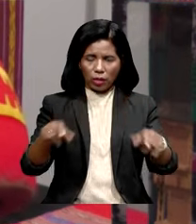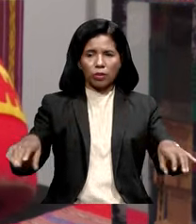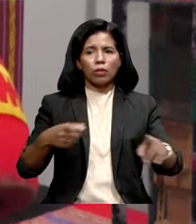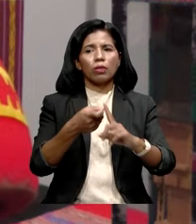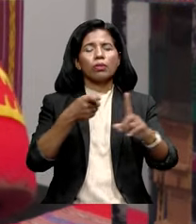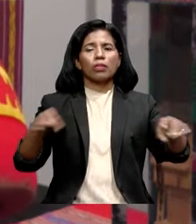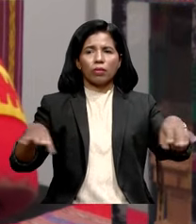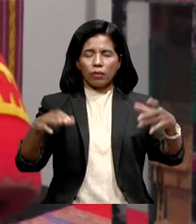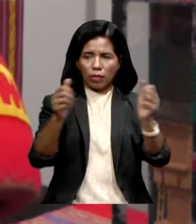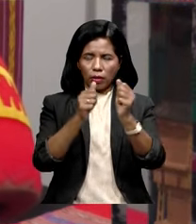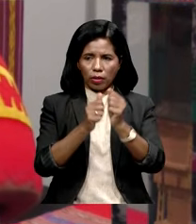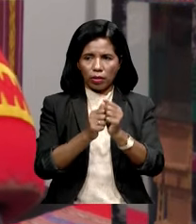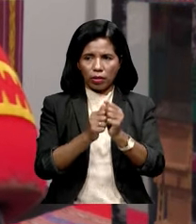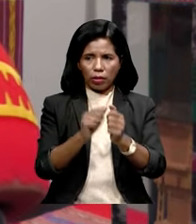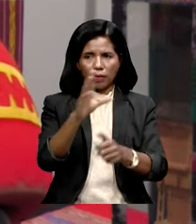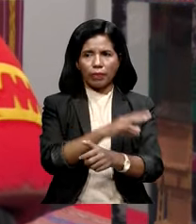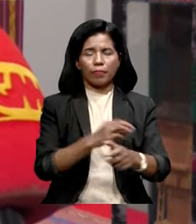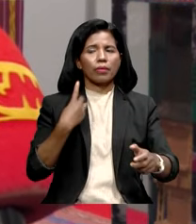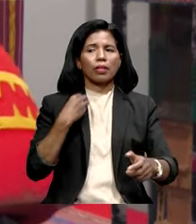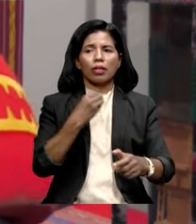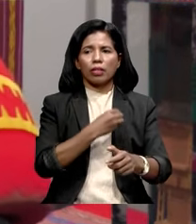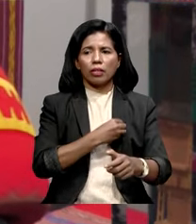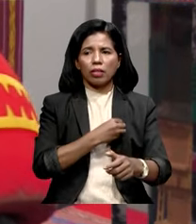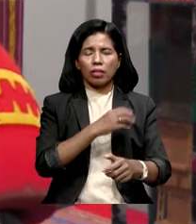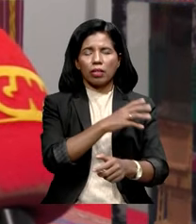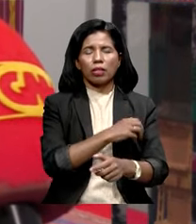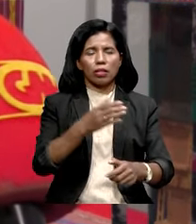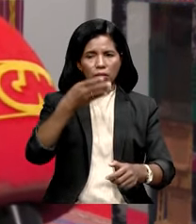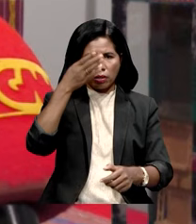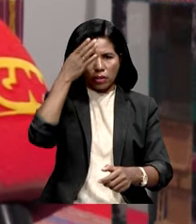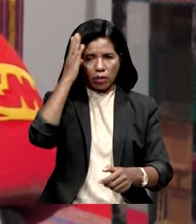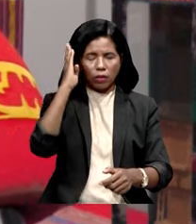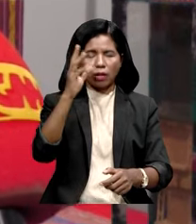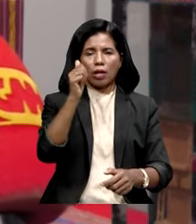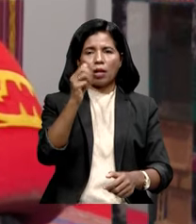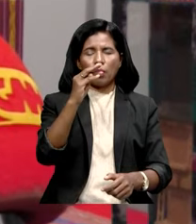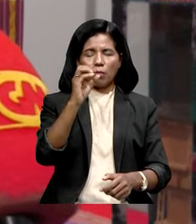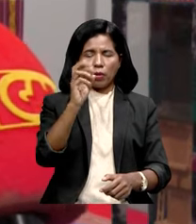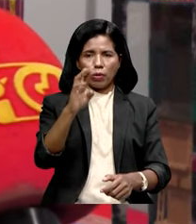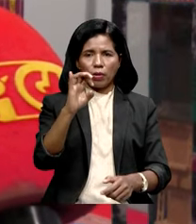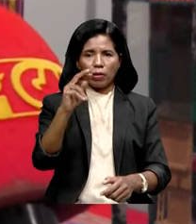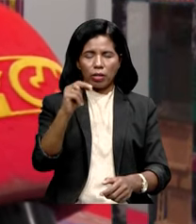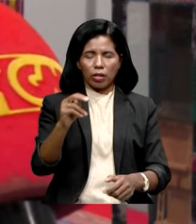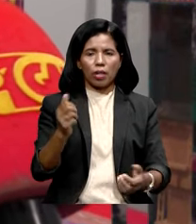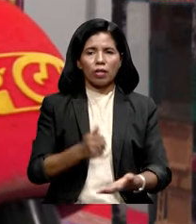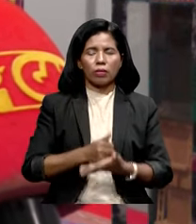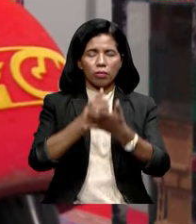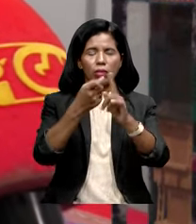renação. Consul geral italiano, senhor Amorim, nomos apoio da